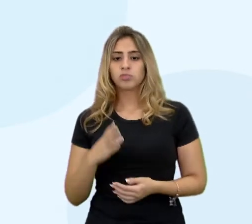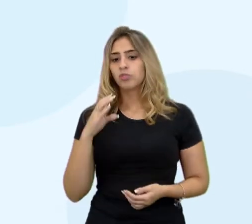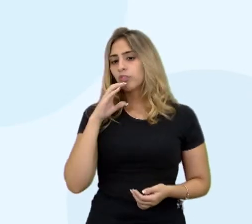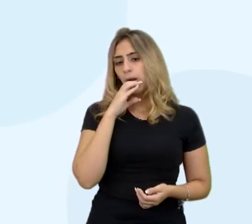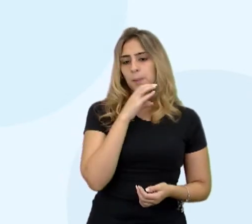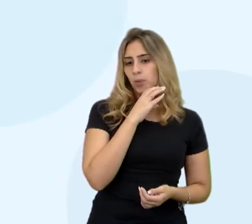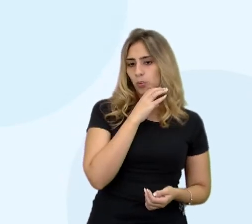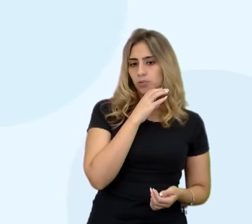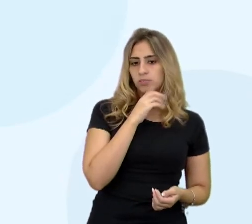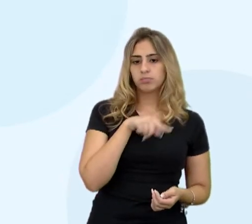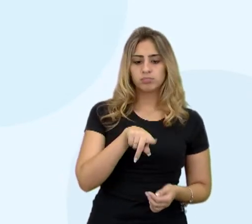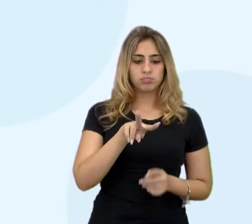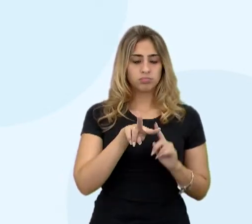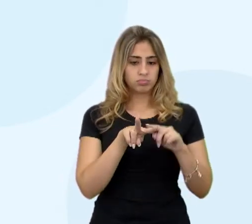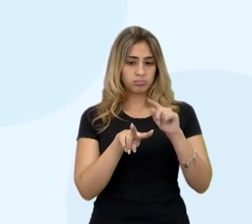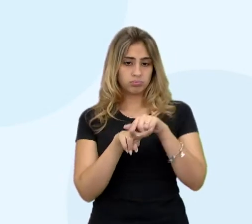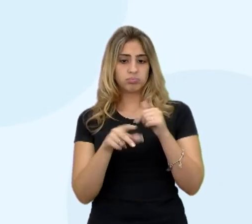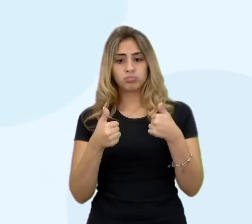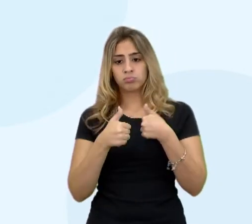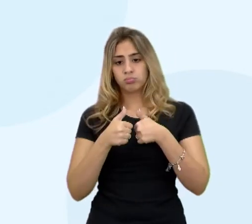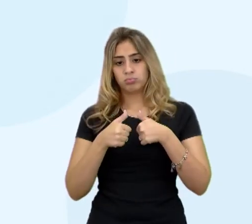né? Ambos aqui estão